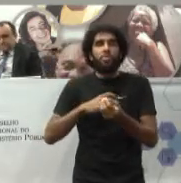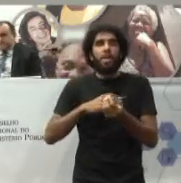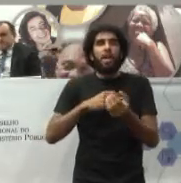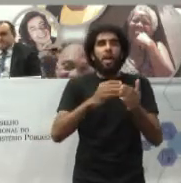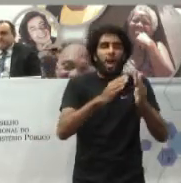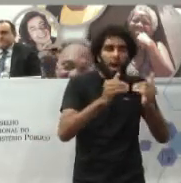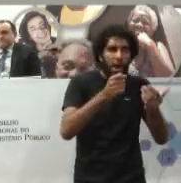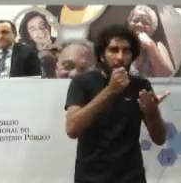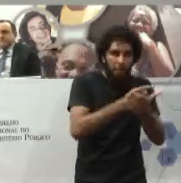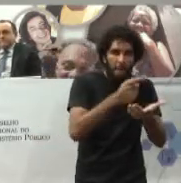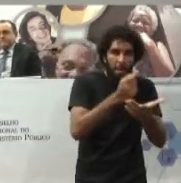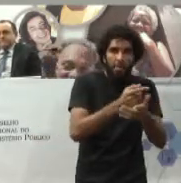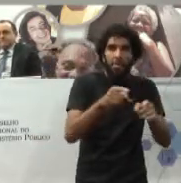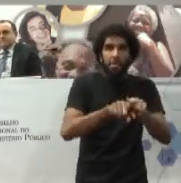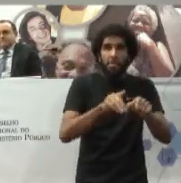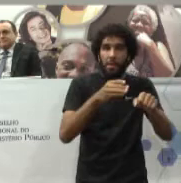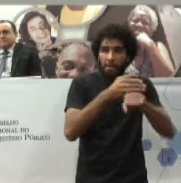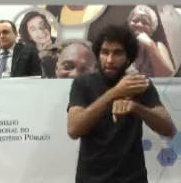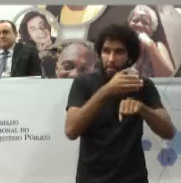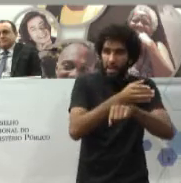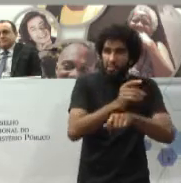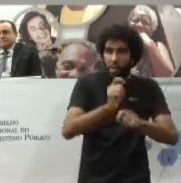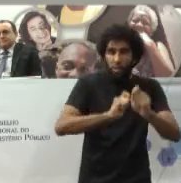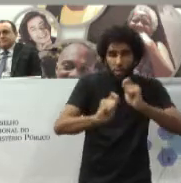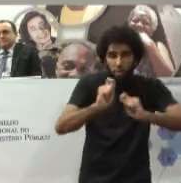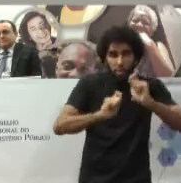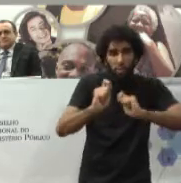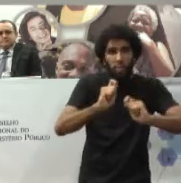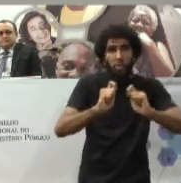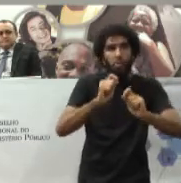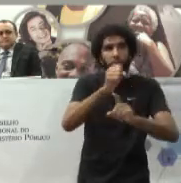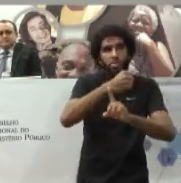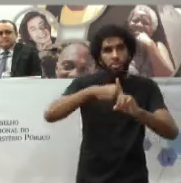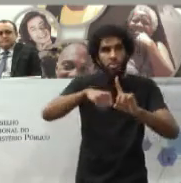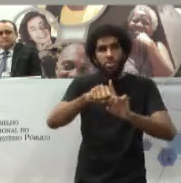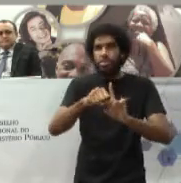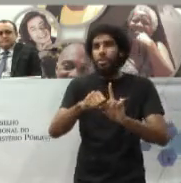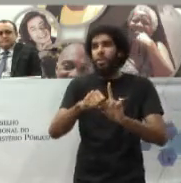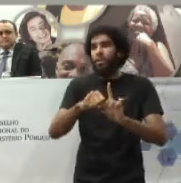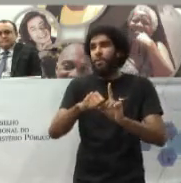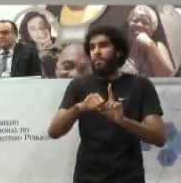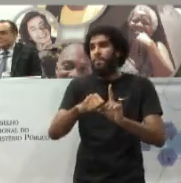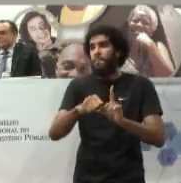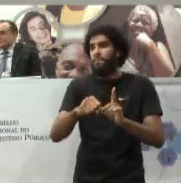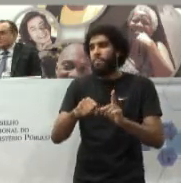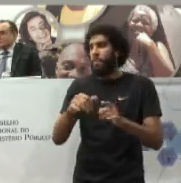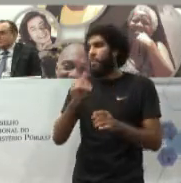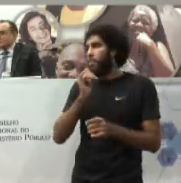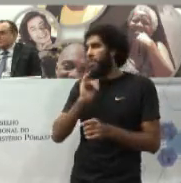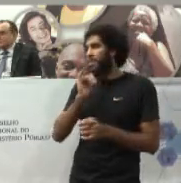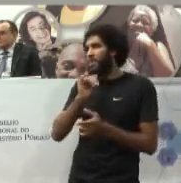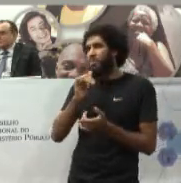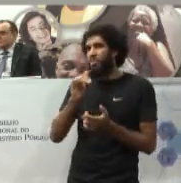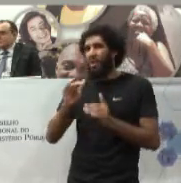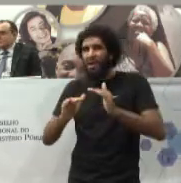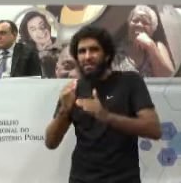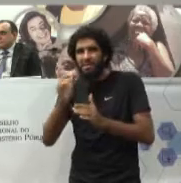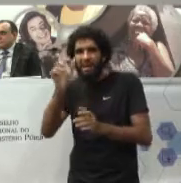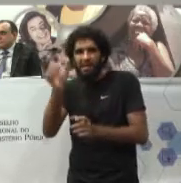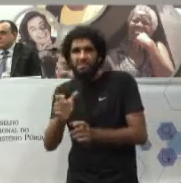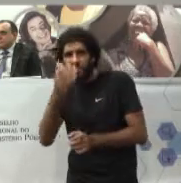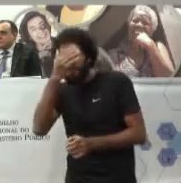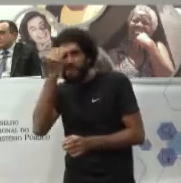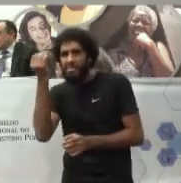participar ativamente do controle social de um dos elementos que muitas vezes é pouco lembrado no